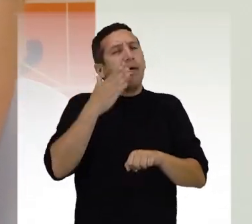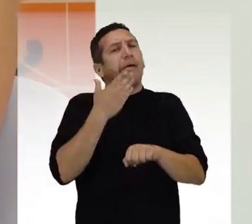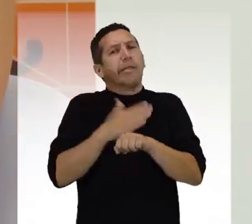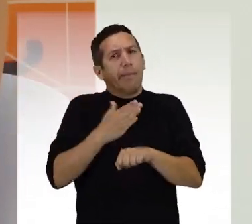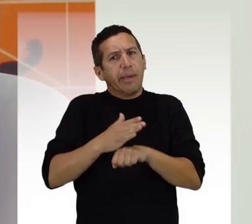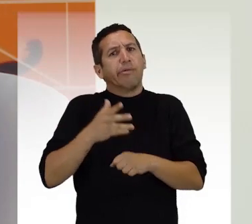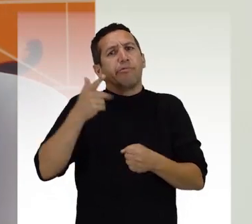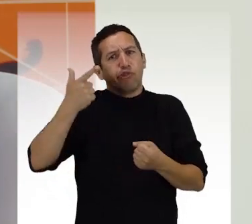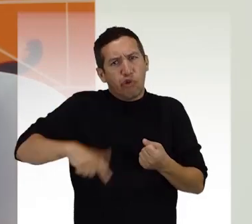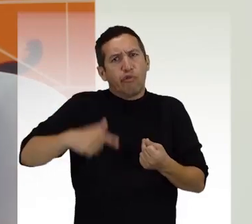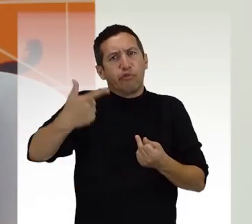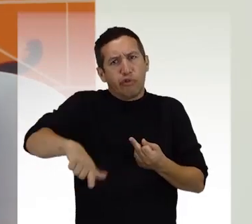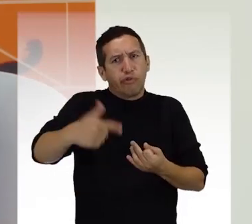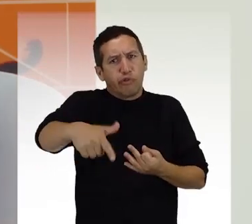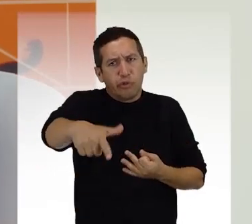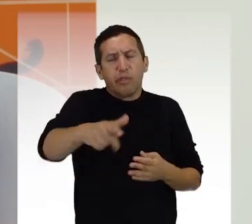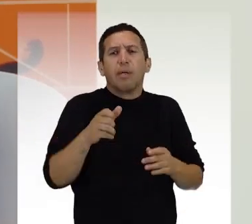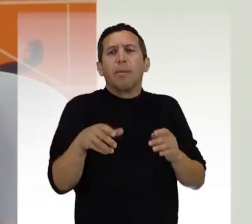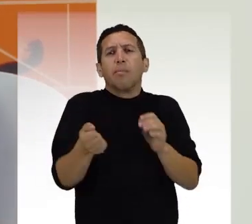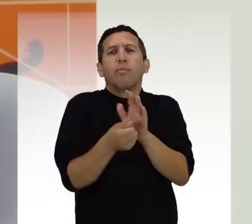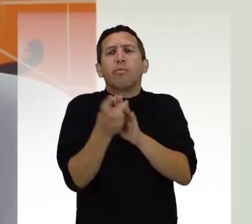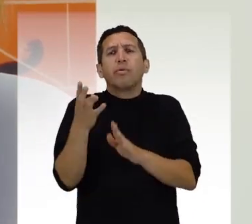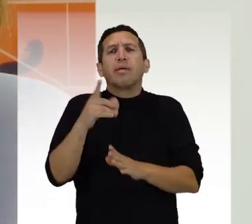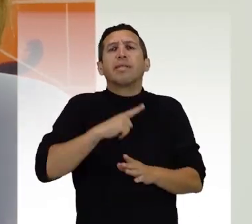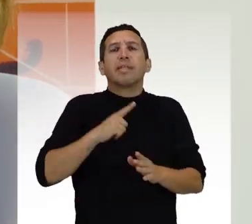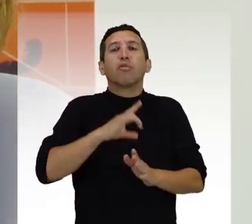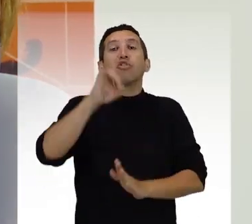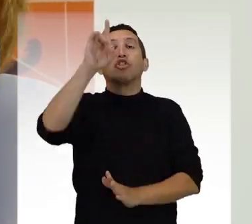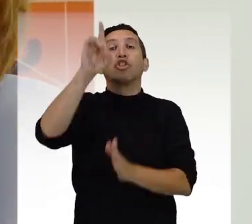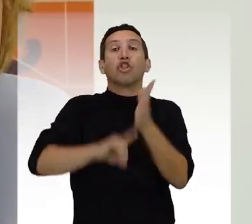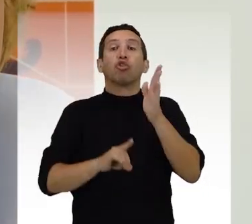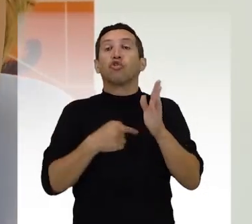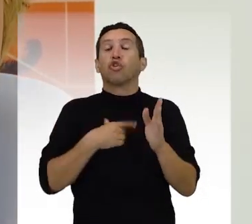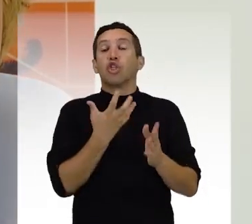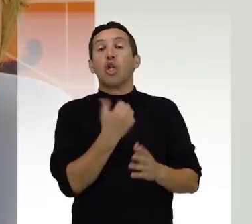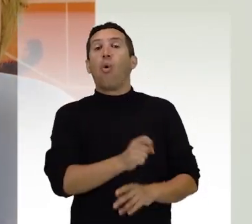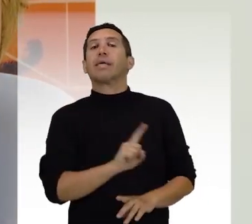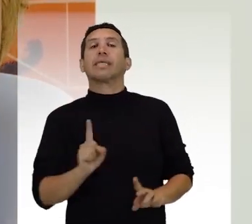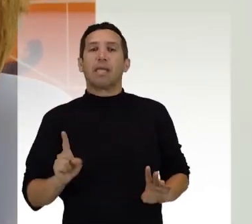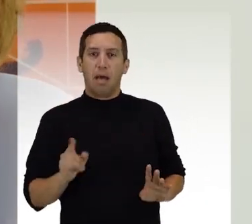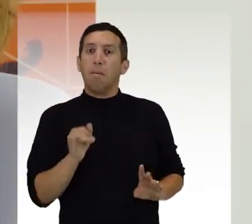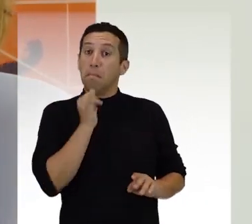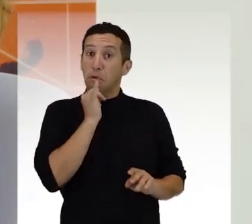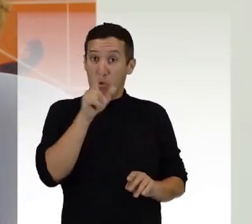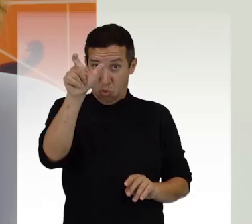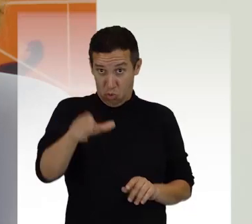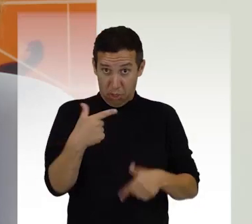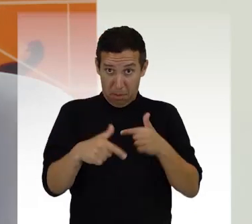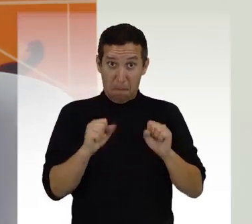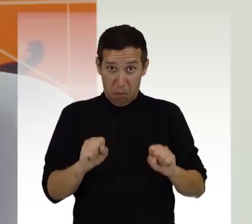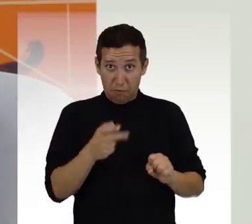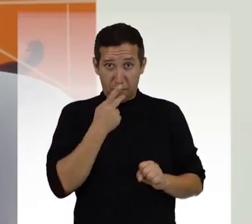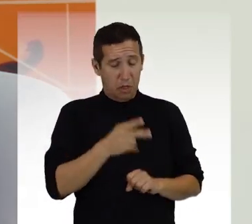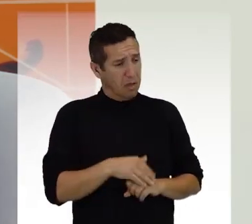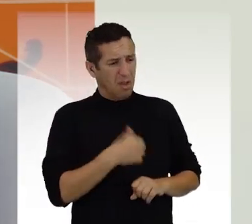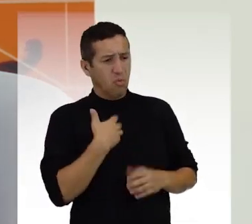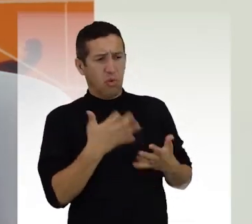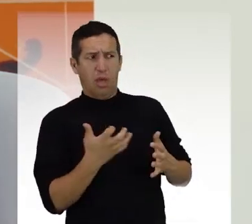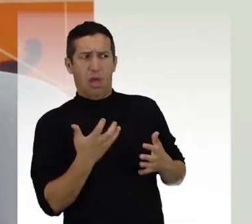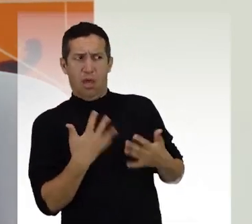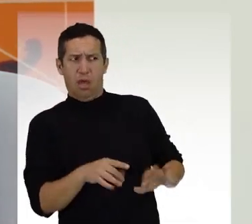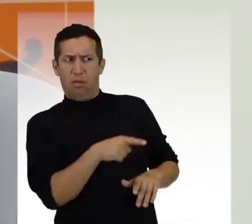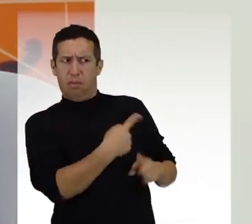ter treinamentos periódicos, eles têm que saber, né, Marta, uma coisa que muita gente não sabe, que existe o direito de